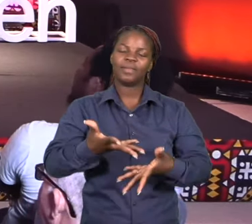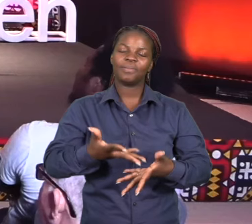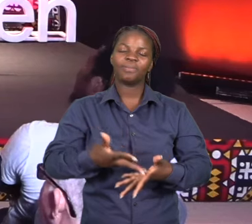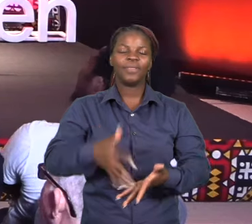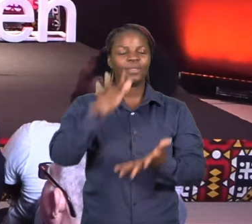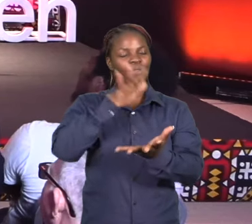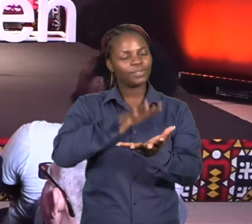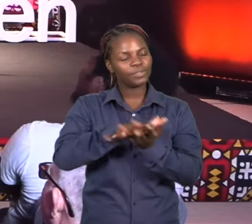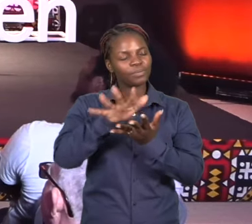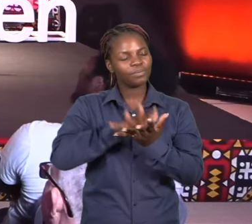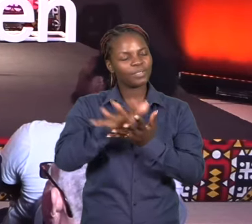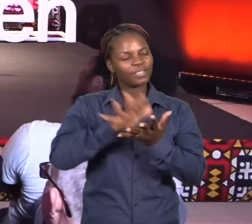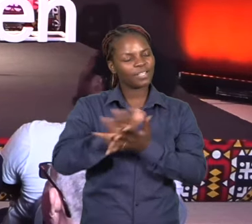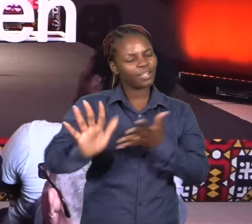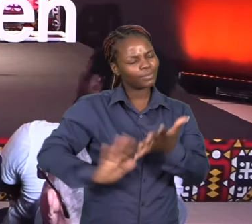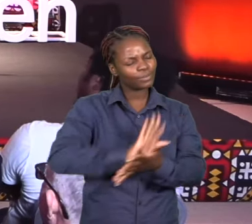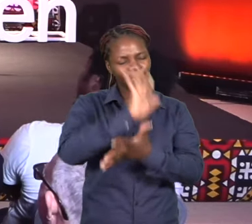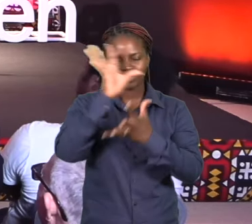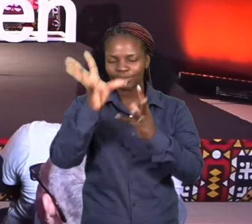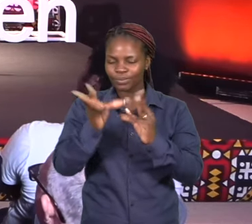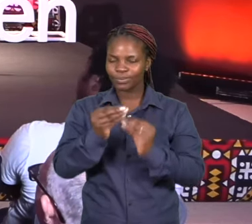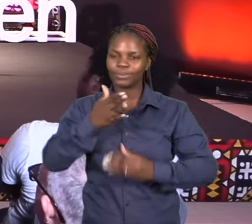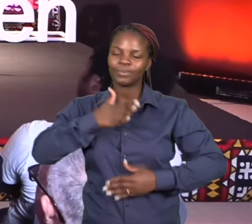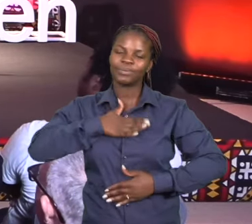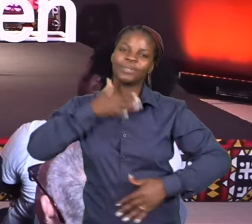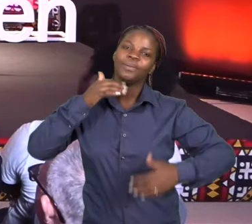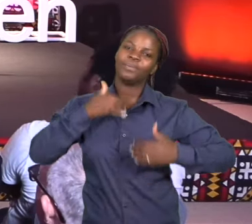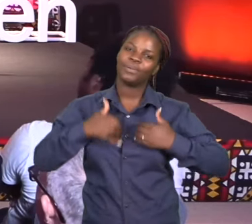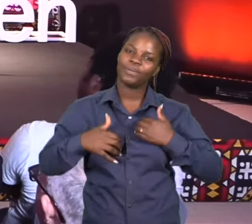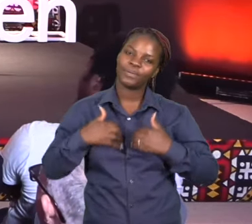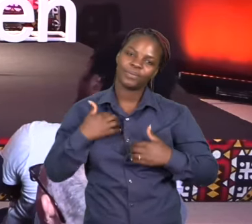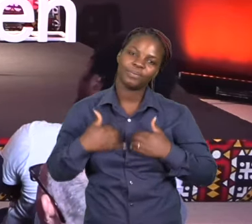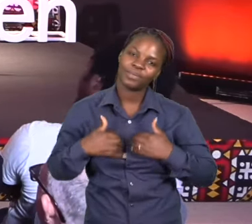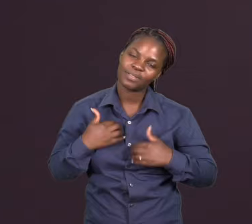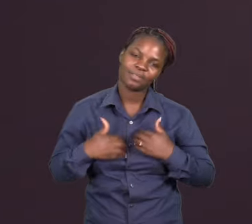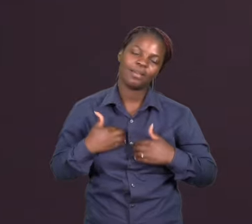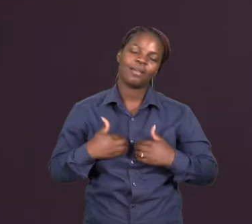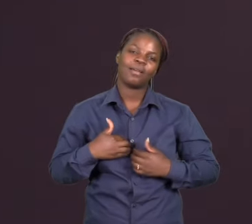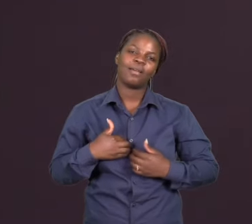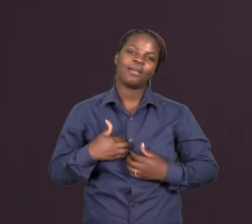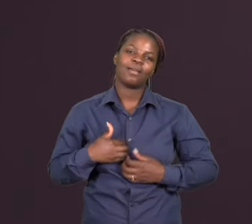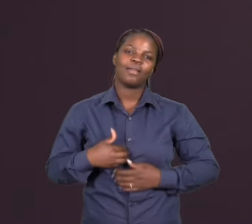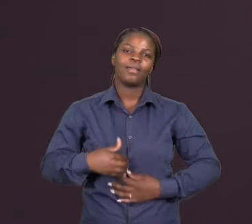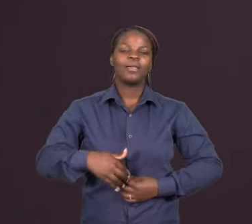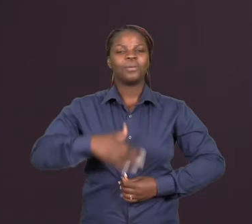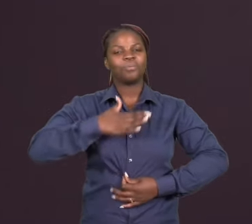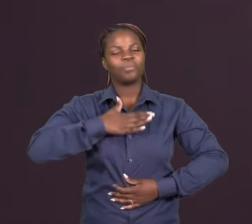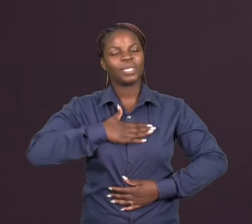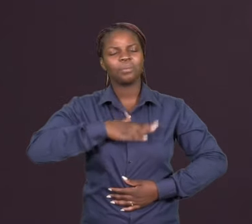manga mbu yanga mama na wanga hwi